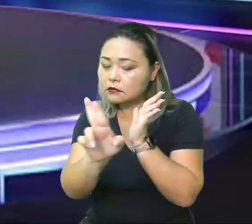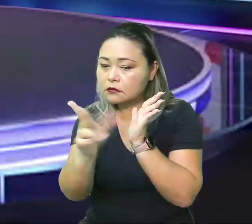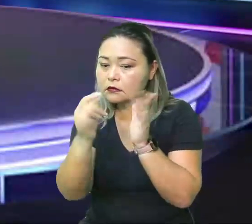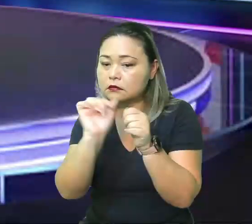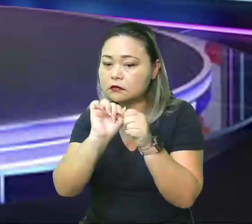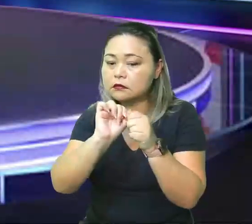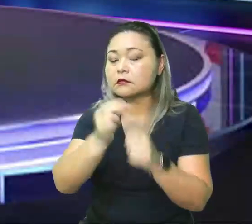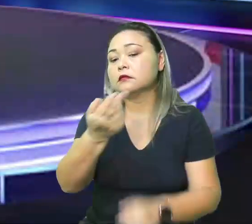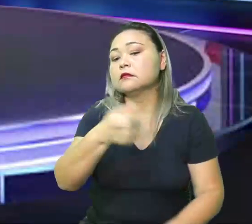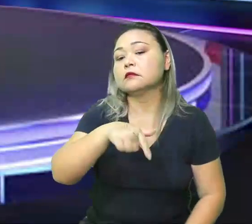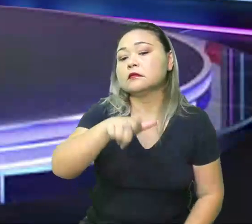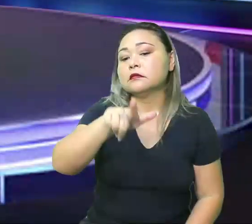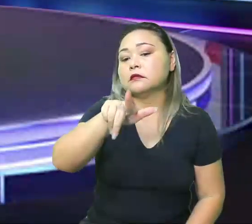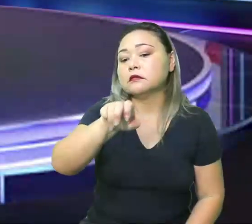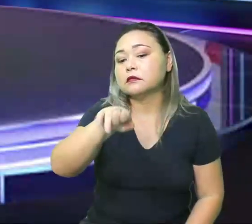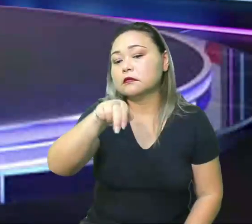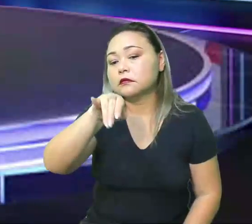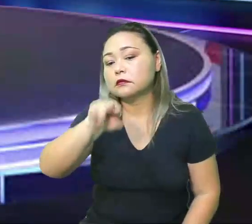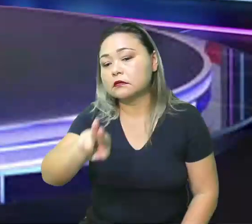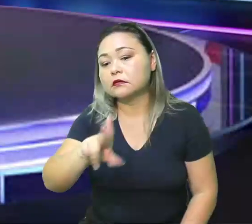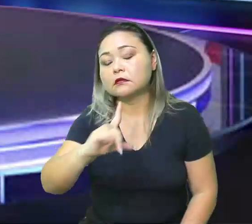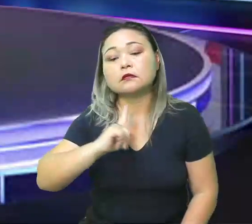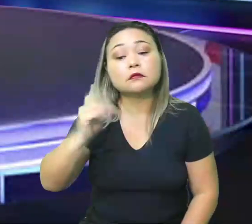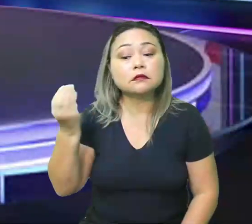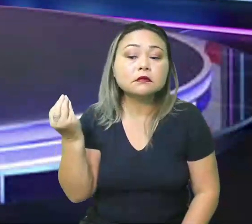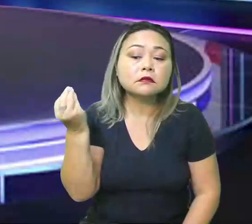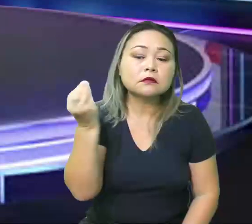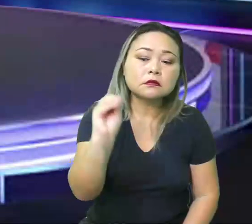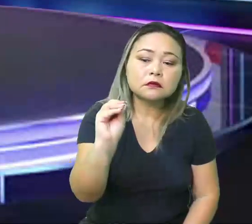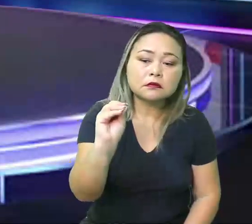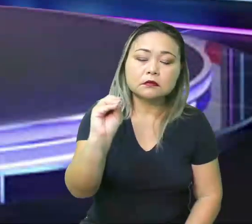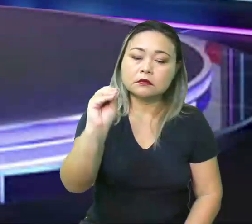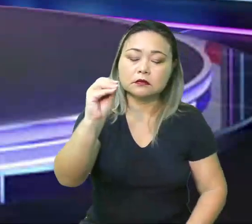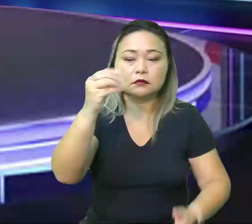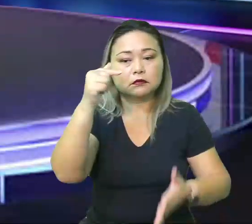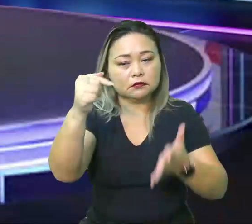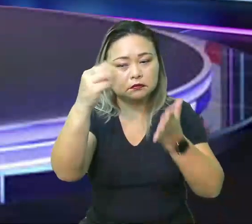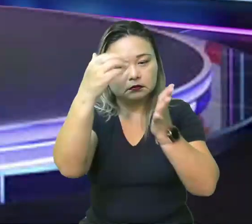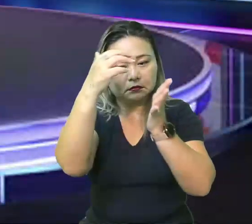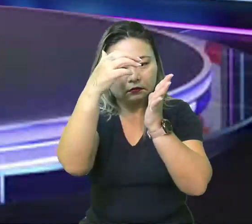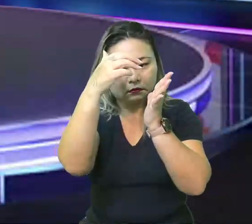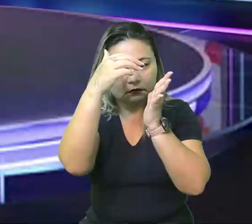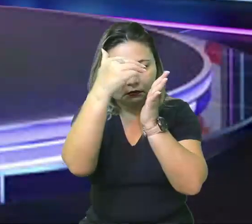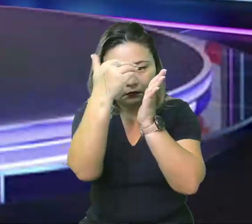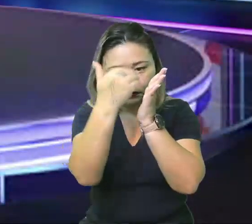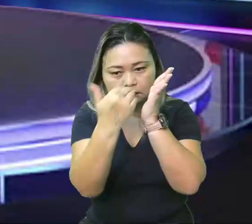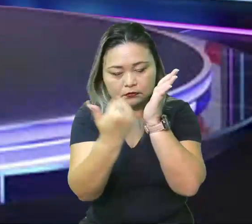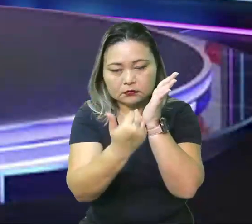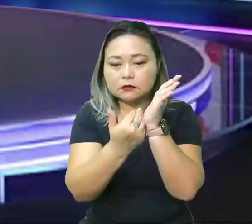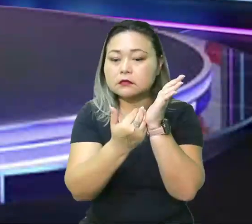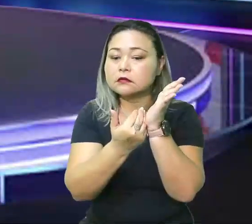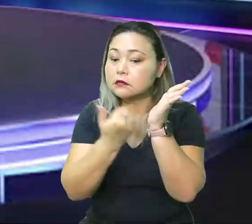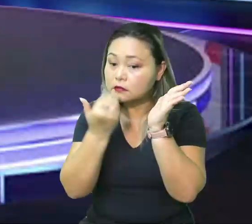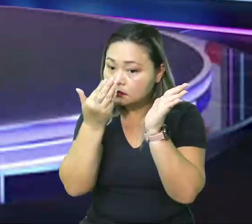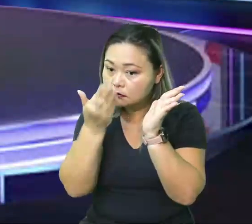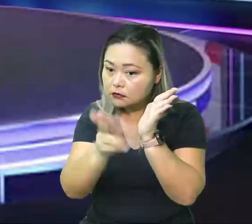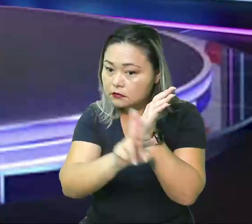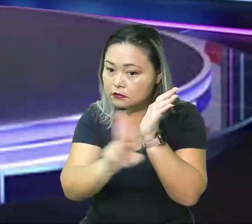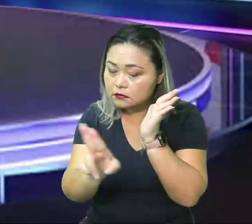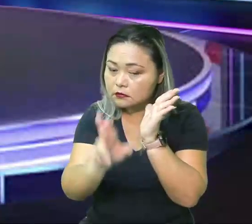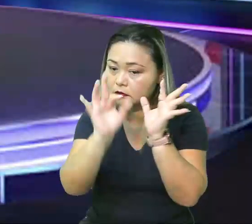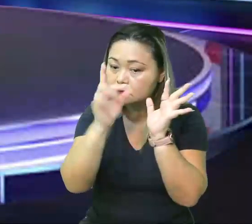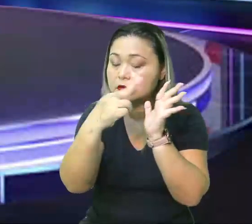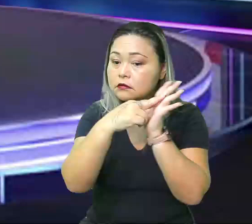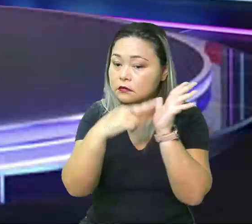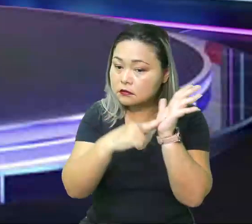von Linné, ou Linneu, onde ele dá as 7 categorias para você chegar ao nome específico. E aí existem